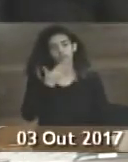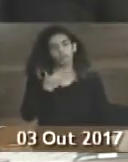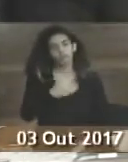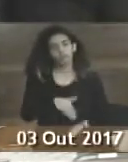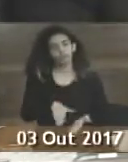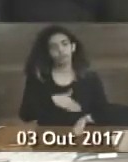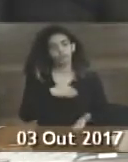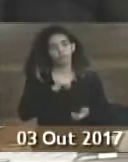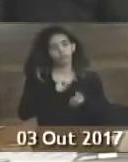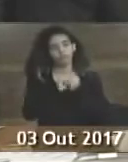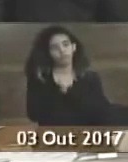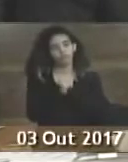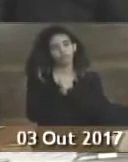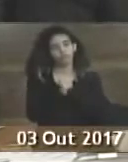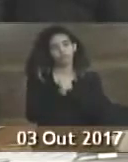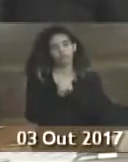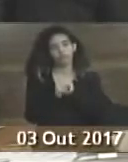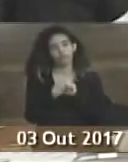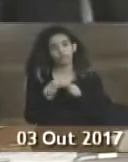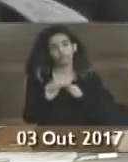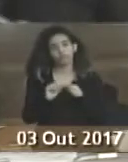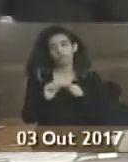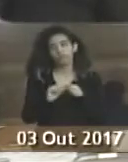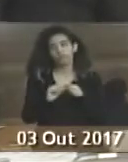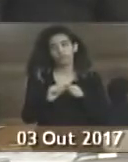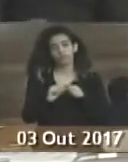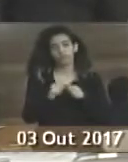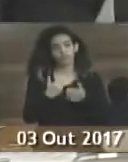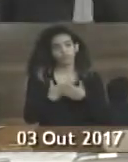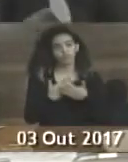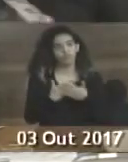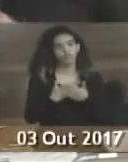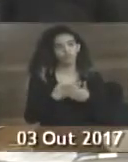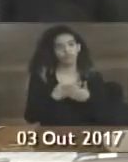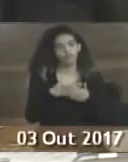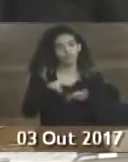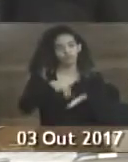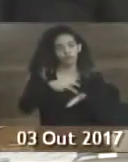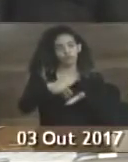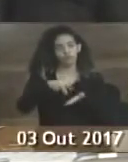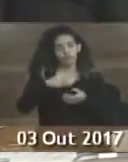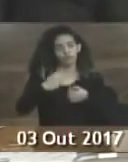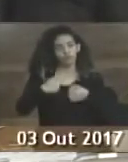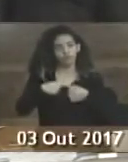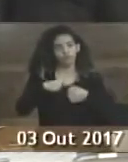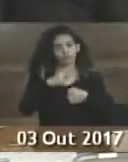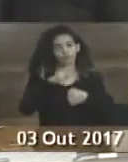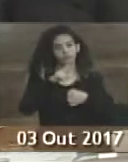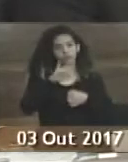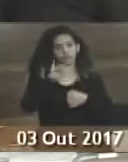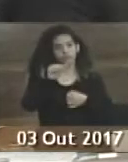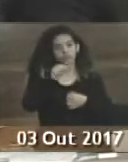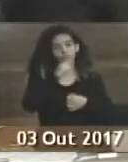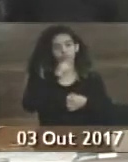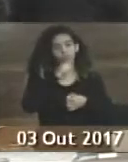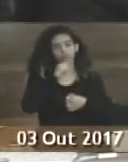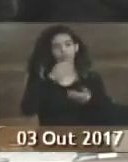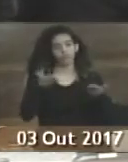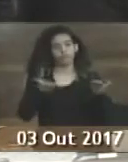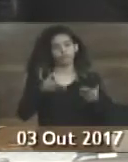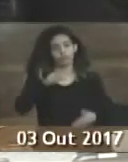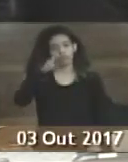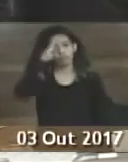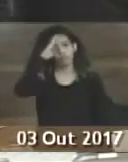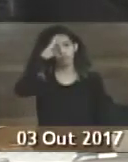Secretaria de Esporte e Lazer pela implantação de aula de Zumba no bairro Vila Velha. Matérias do vereador Sargento Timóteo.